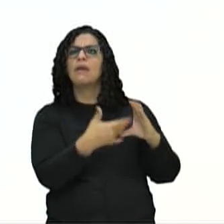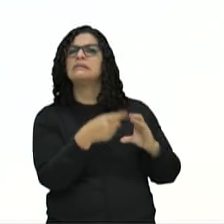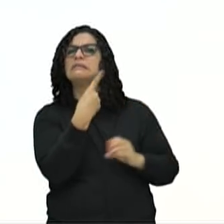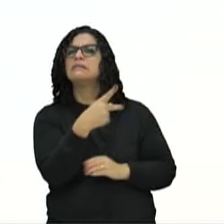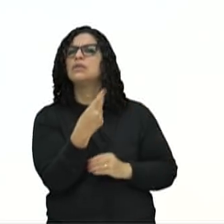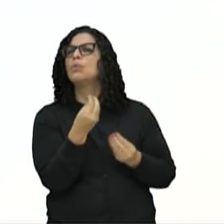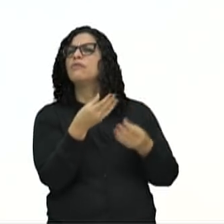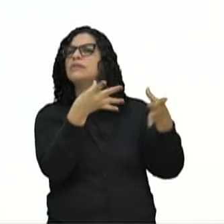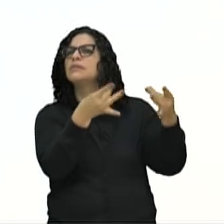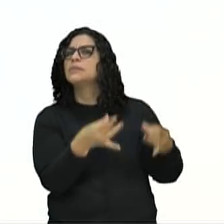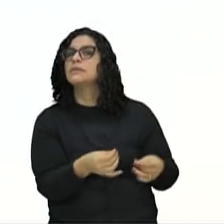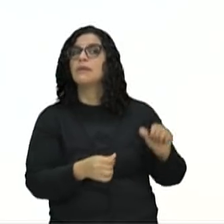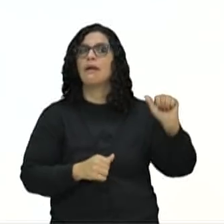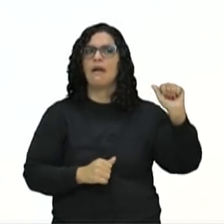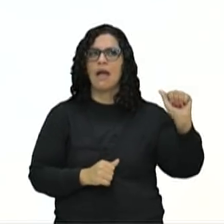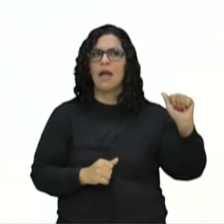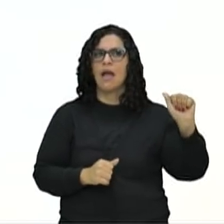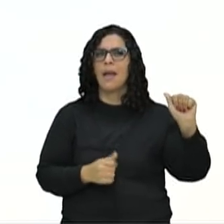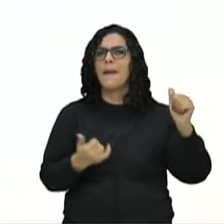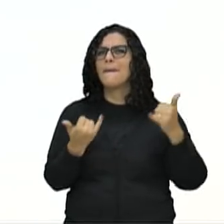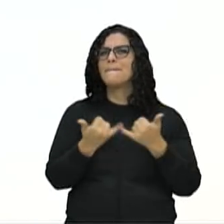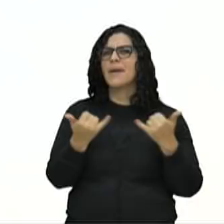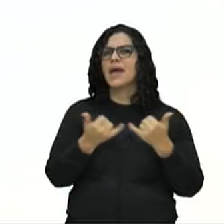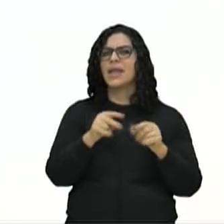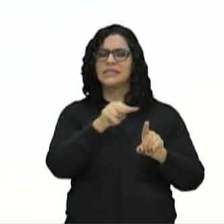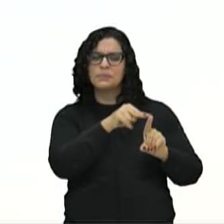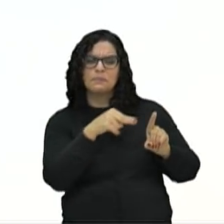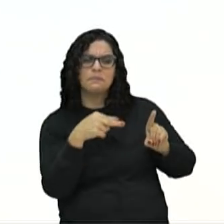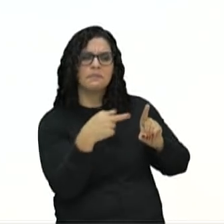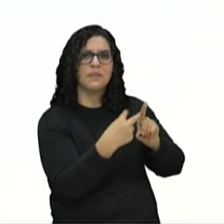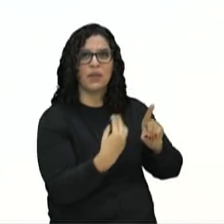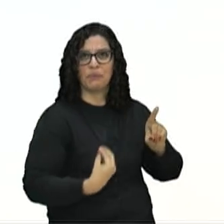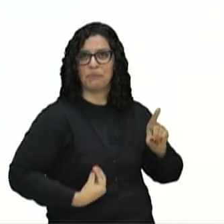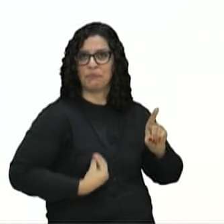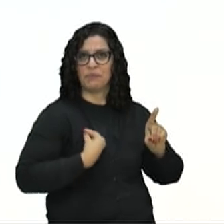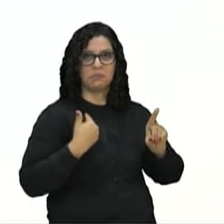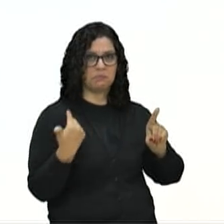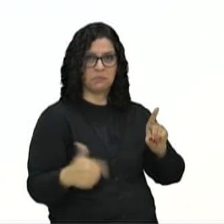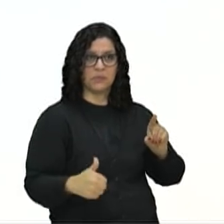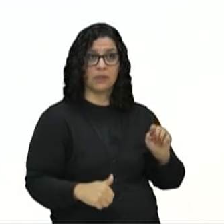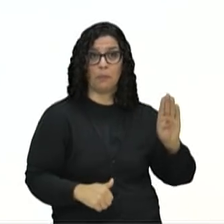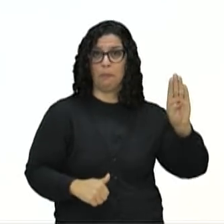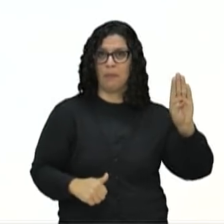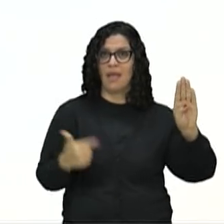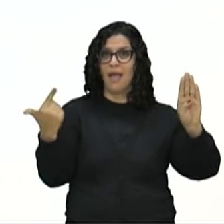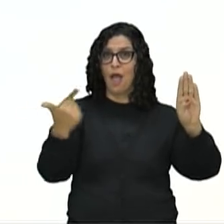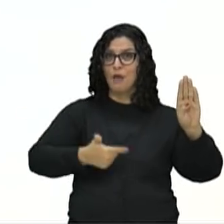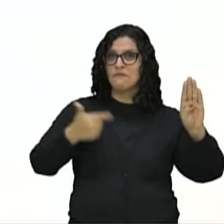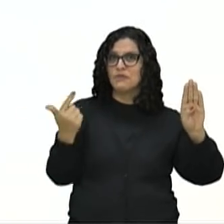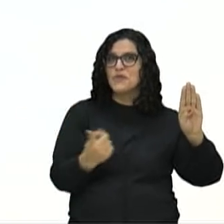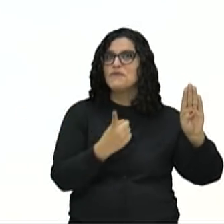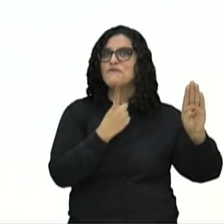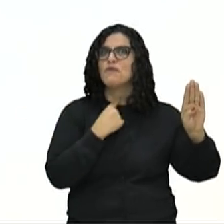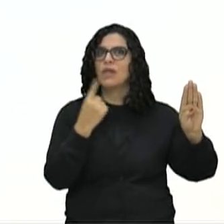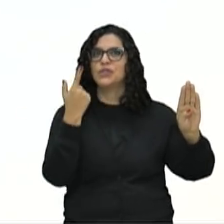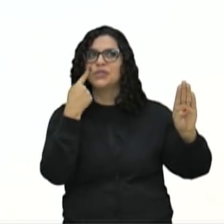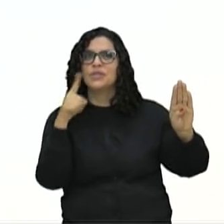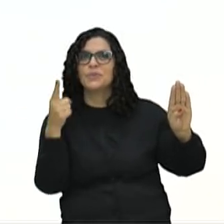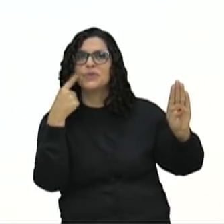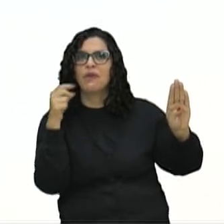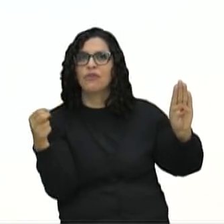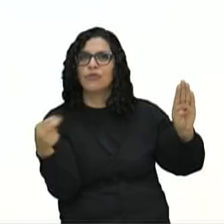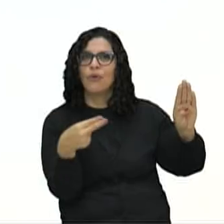descreveria? Letra A. Sem muitas perspectivas de vida. Aventureiro com vontade de descobrir